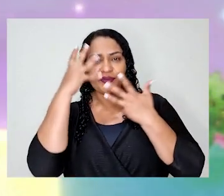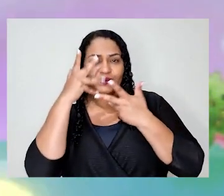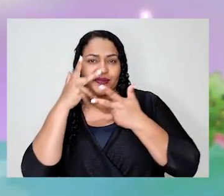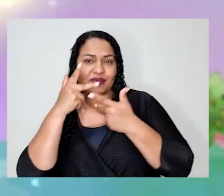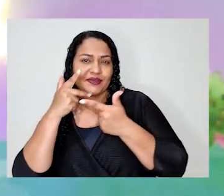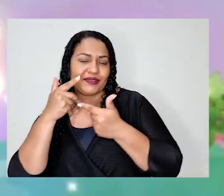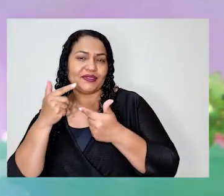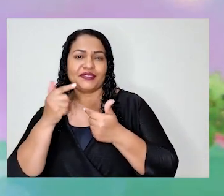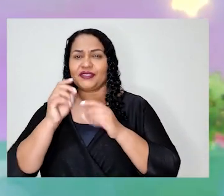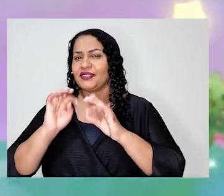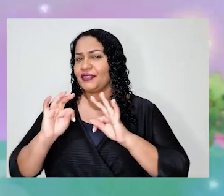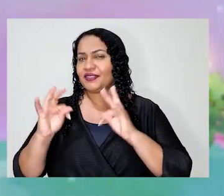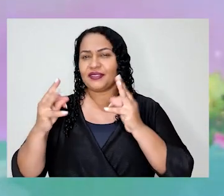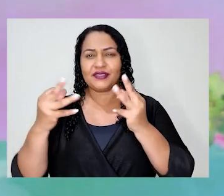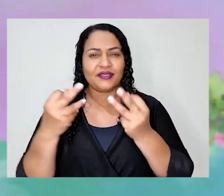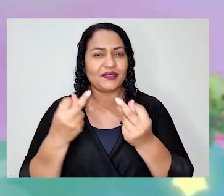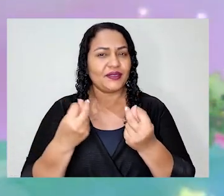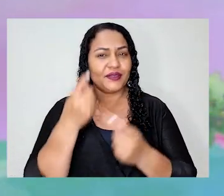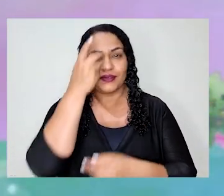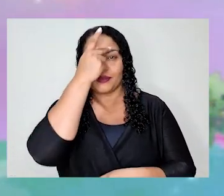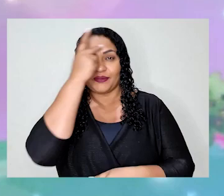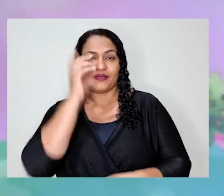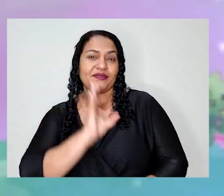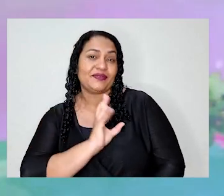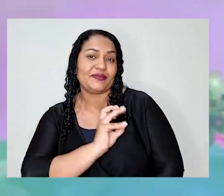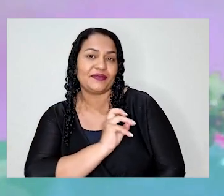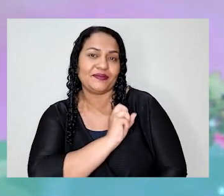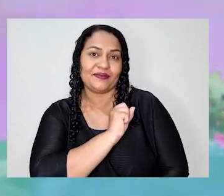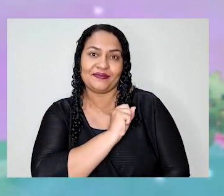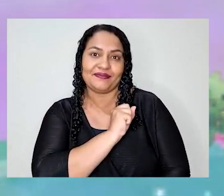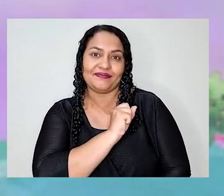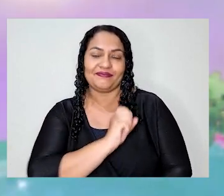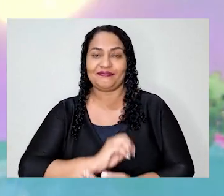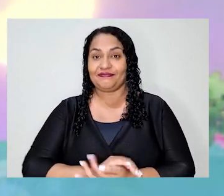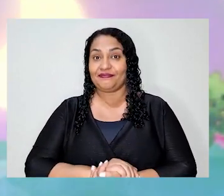bem bonita, toda a gente vai amar.